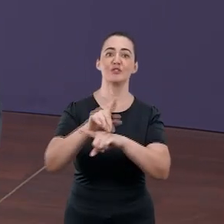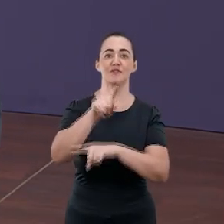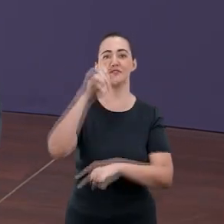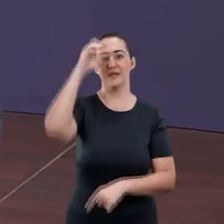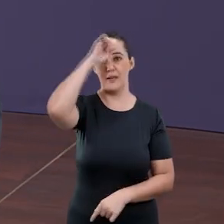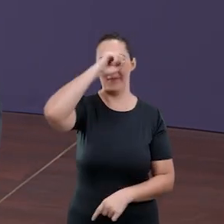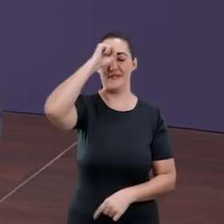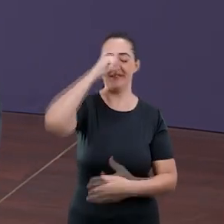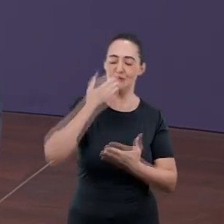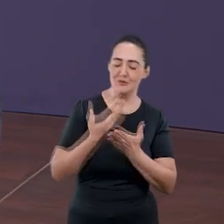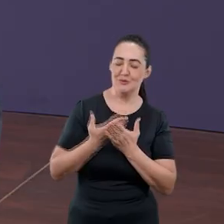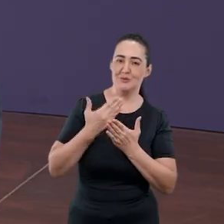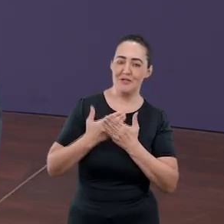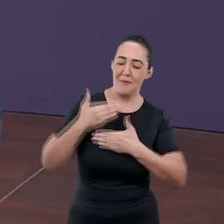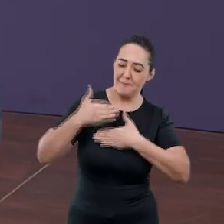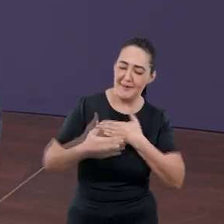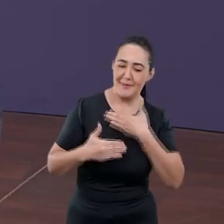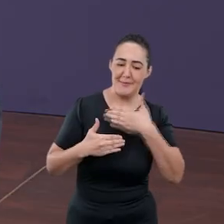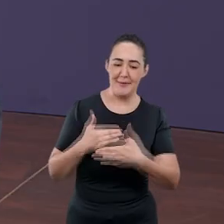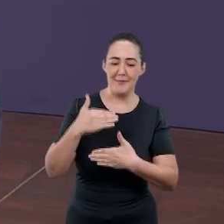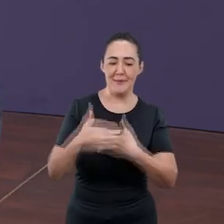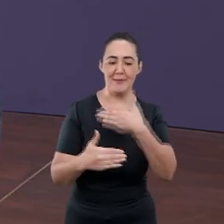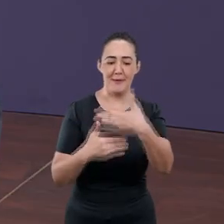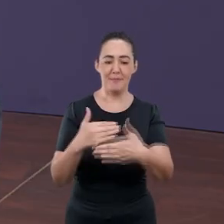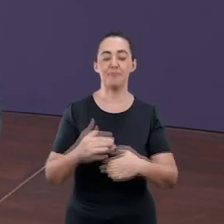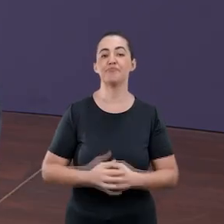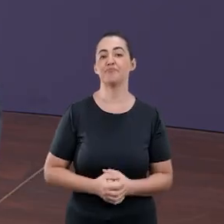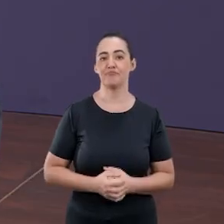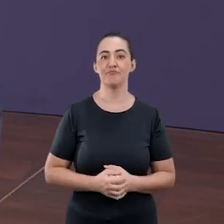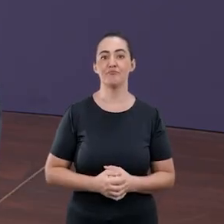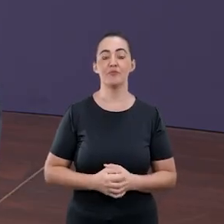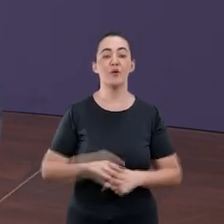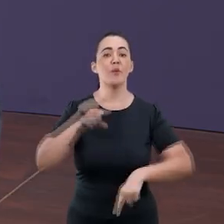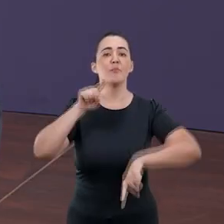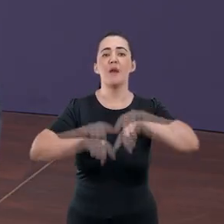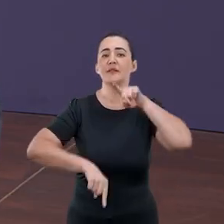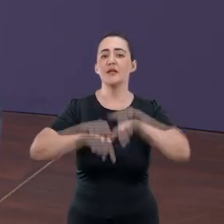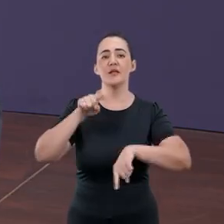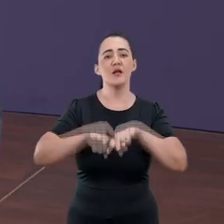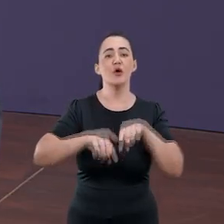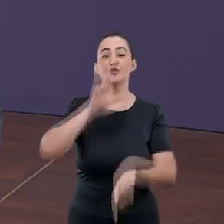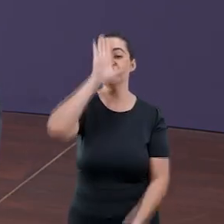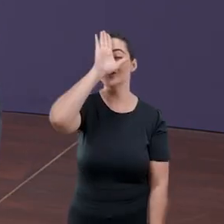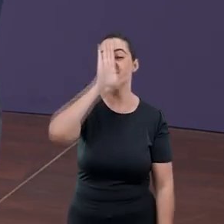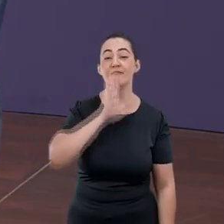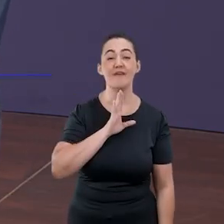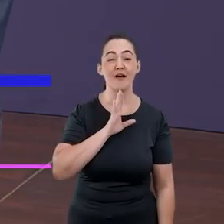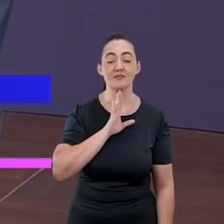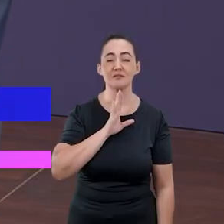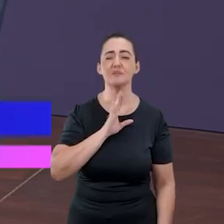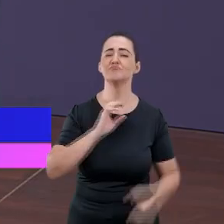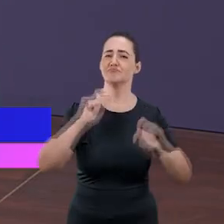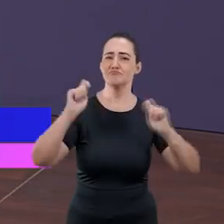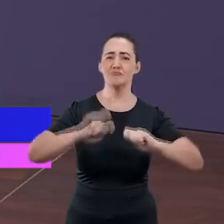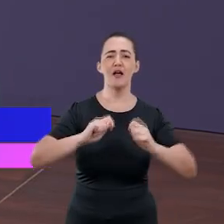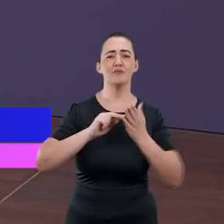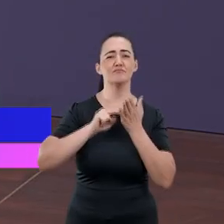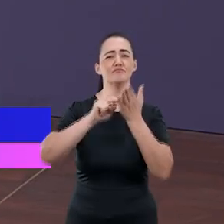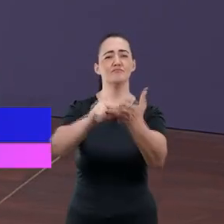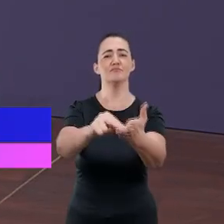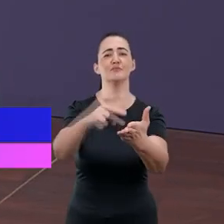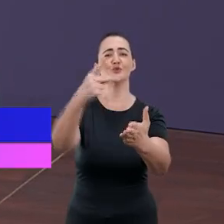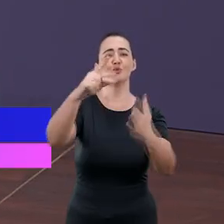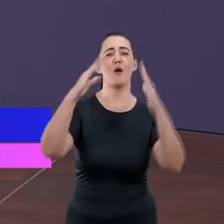sua caminhada com Deus. Esse material aqui, ele não tem nenhum custo. Você pode receber gratuitamente. Por que eu vou